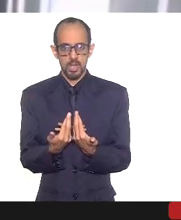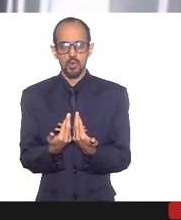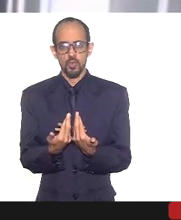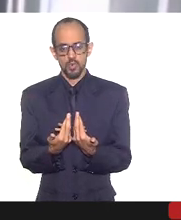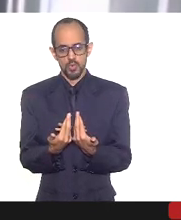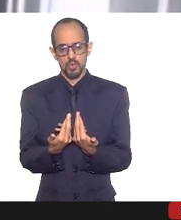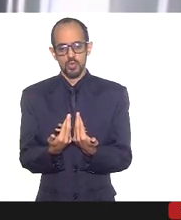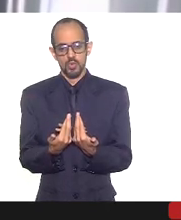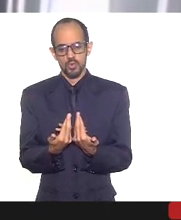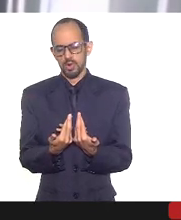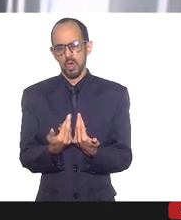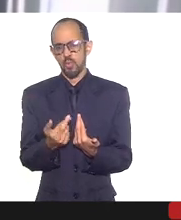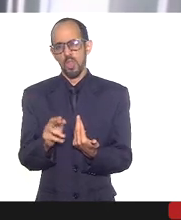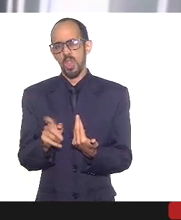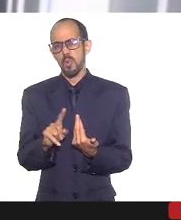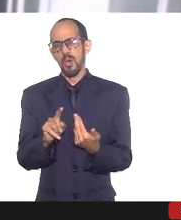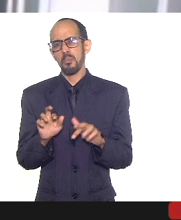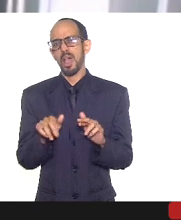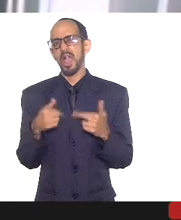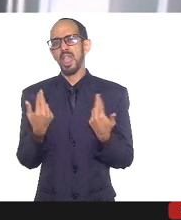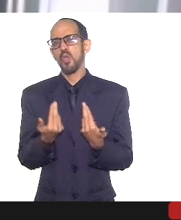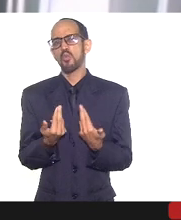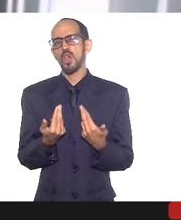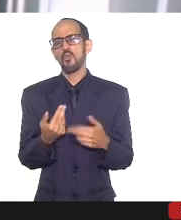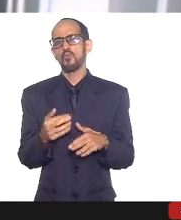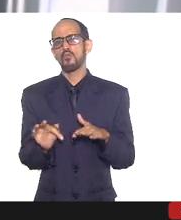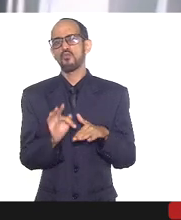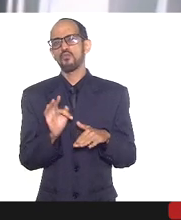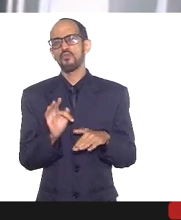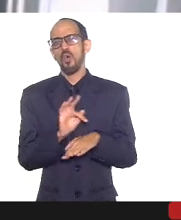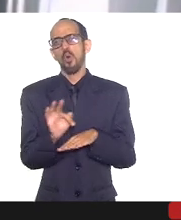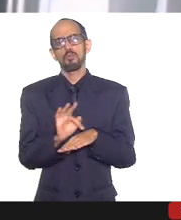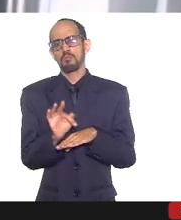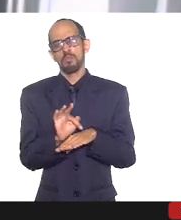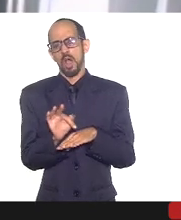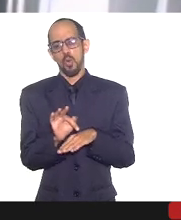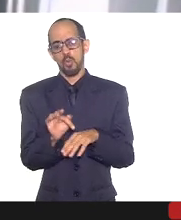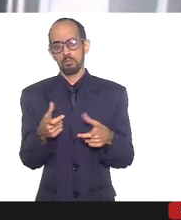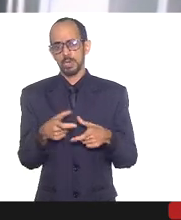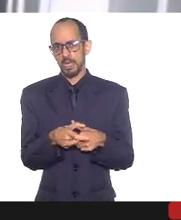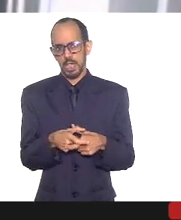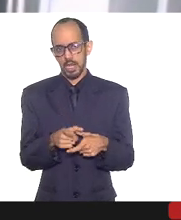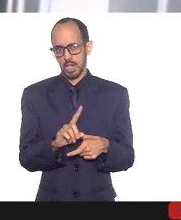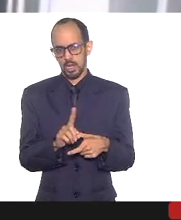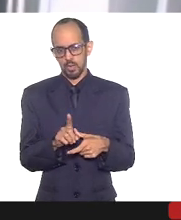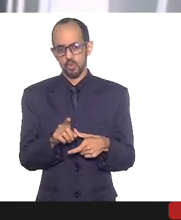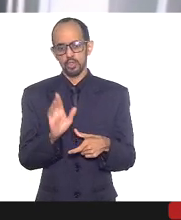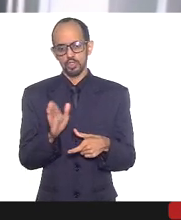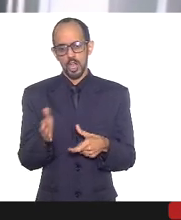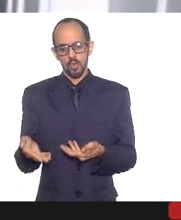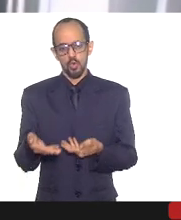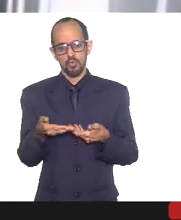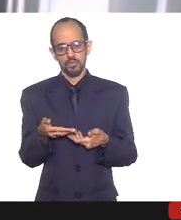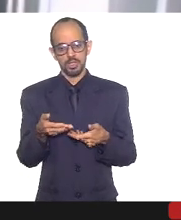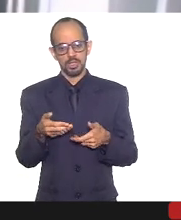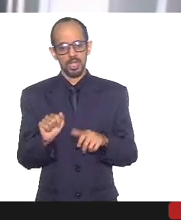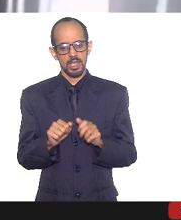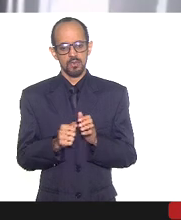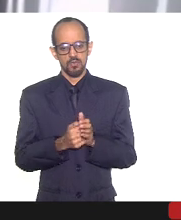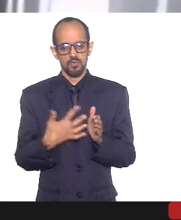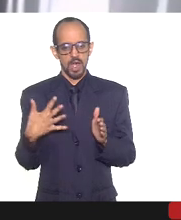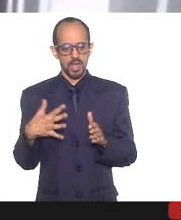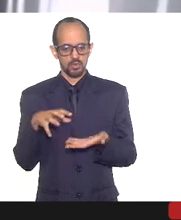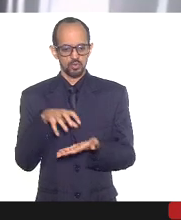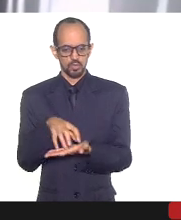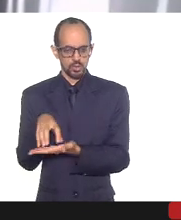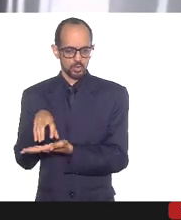haverá uma reunião, não é uma reunião plenária, é uma reunião pequena, mas eu já convidei o Fosperge, convido também a representação do CEP Central, se quiser se